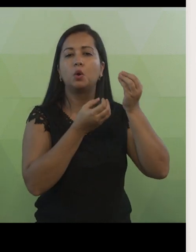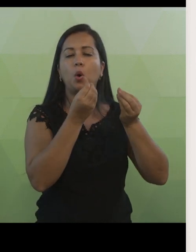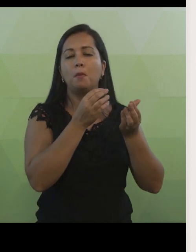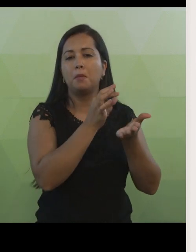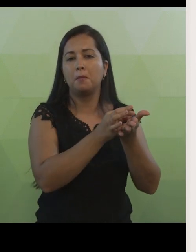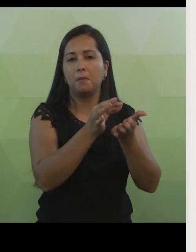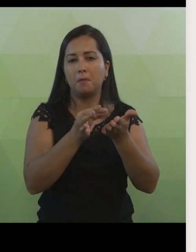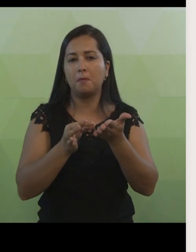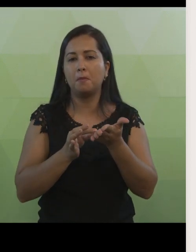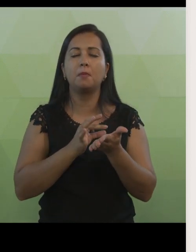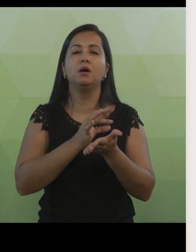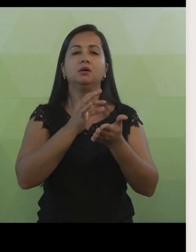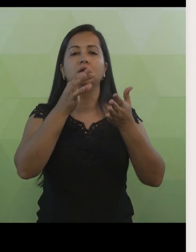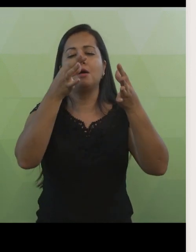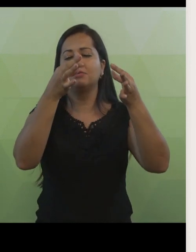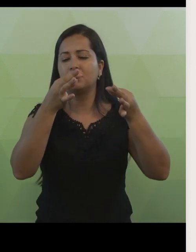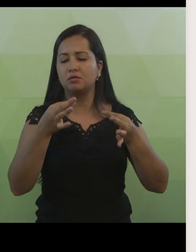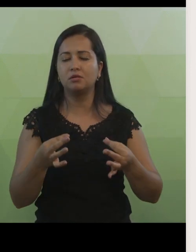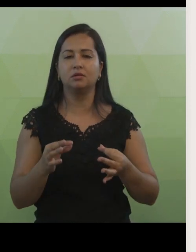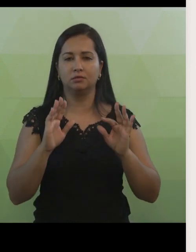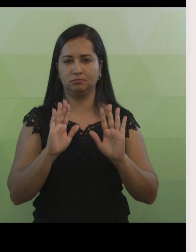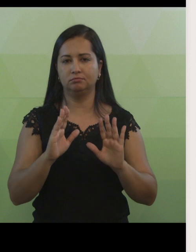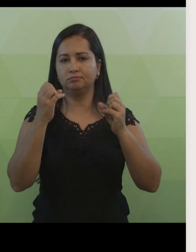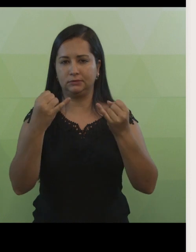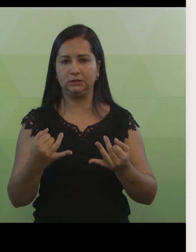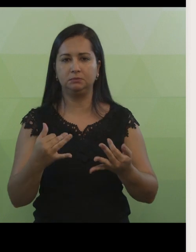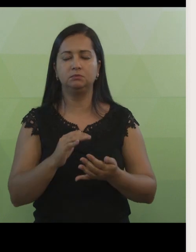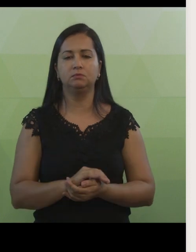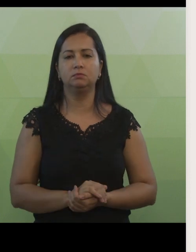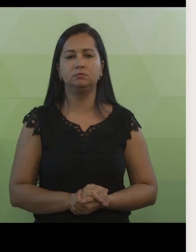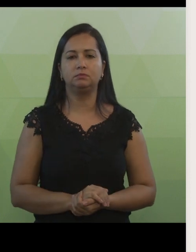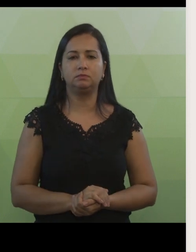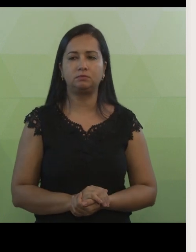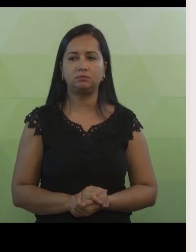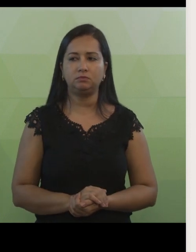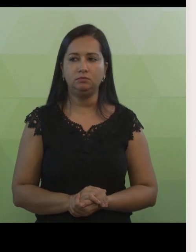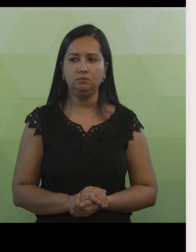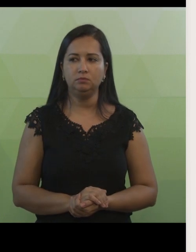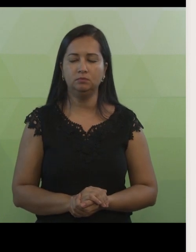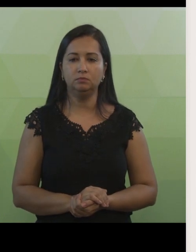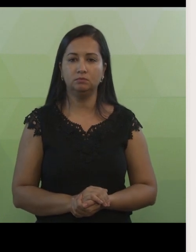explicar melhor como cada um desses conceitos.